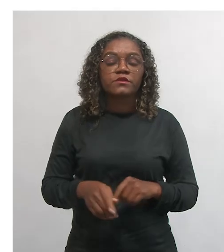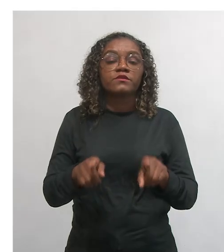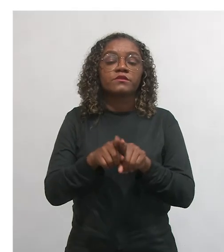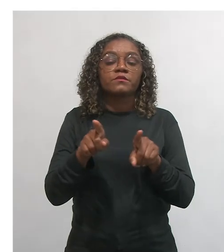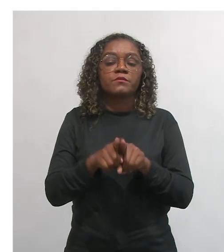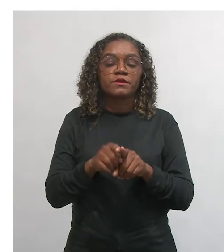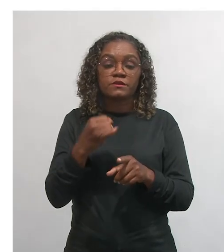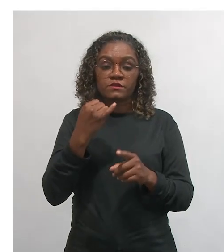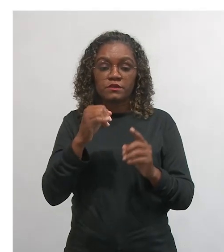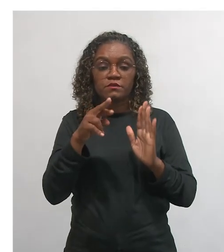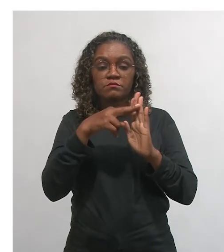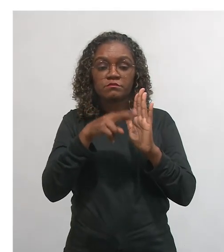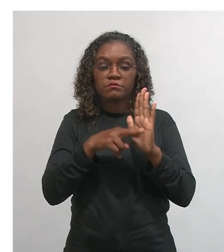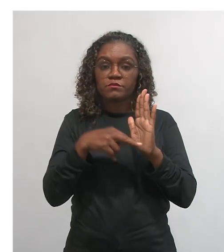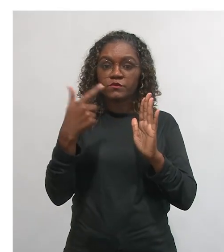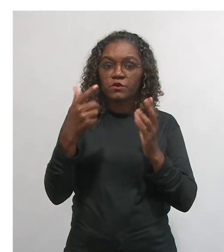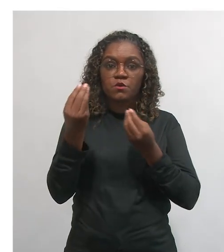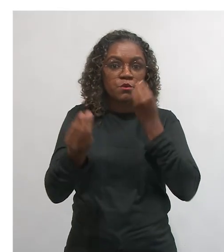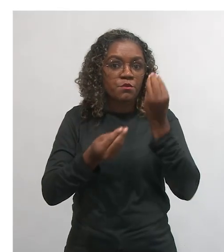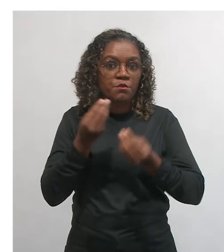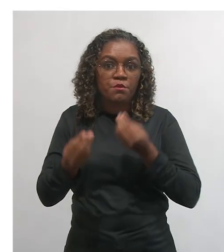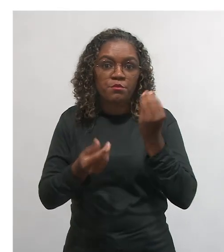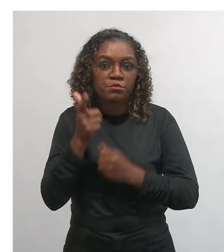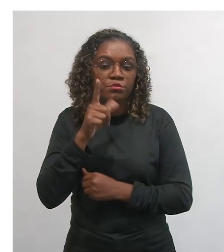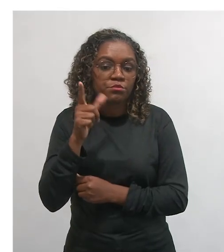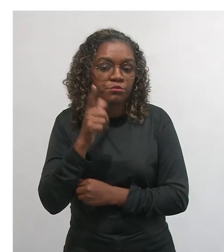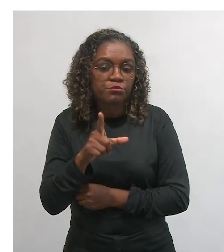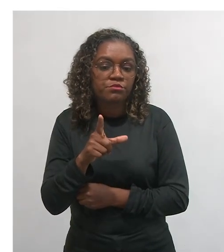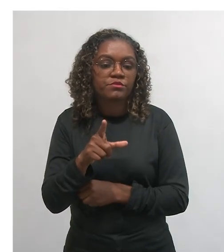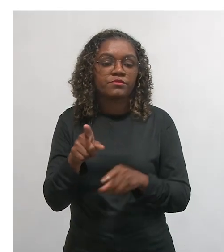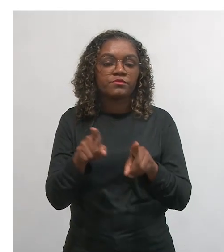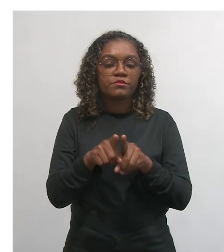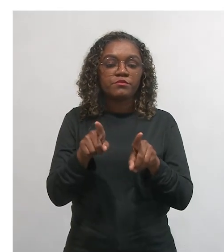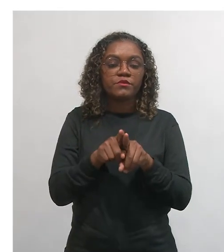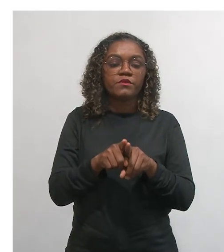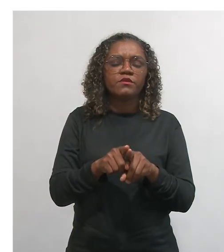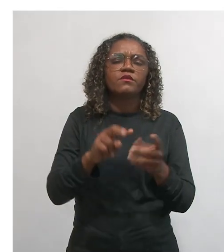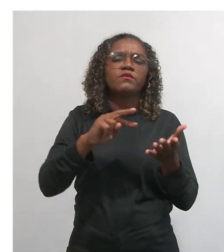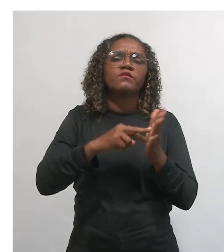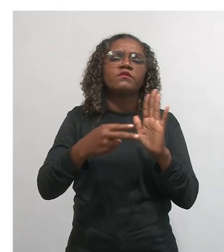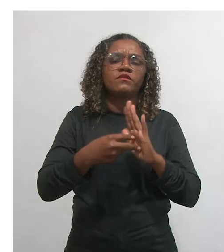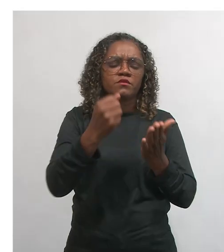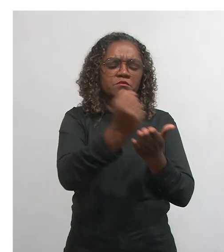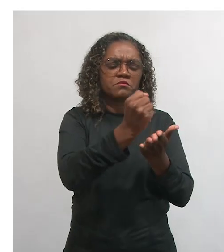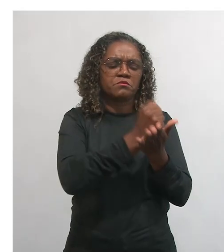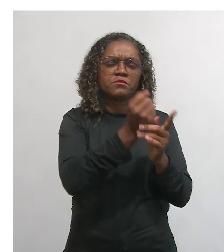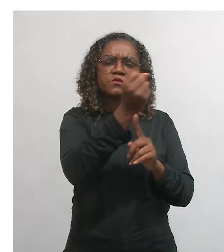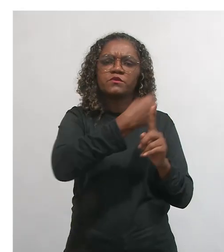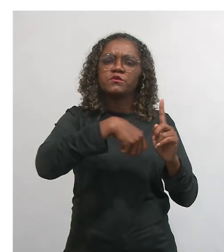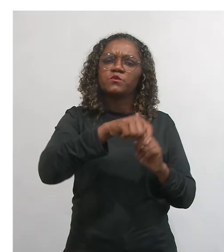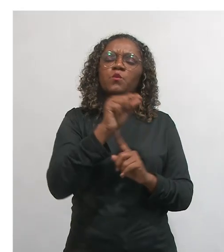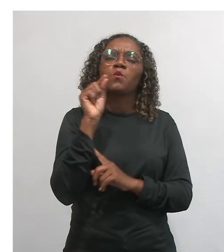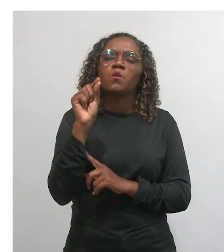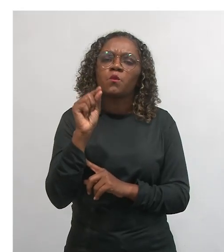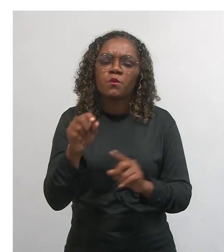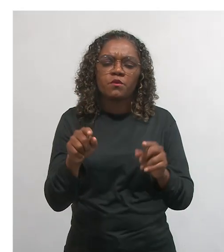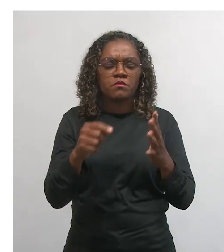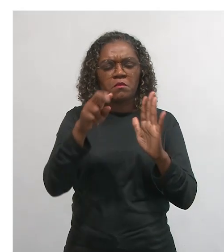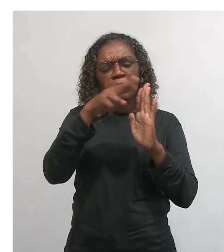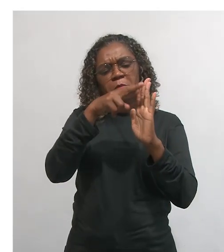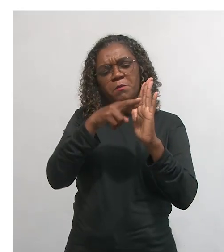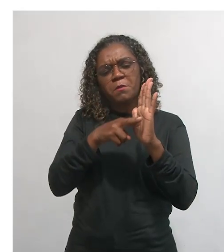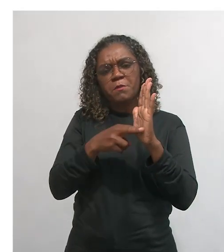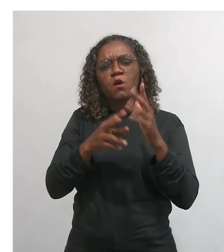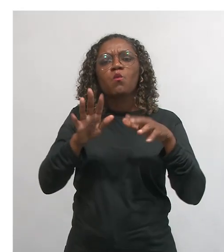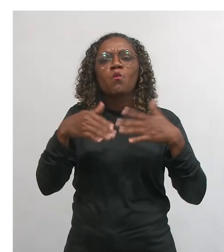Como escapar do estado de natureza? O que é o contrato social? Quais regras somos